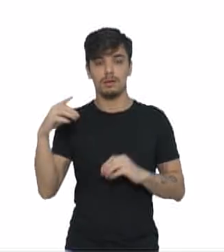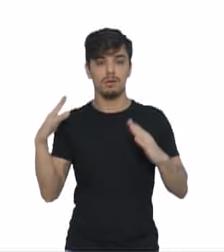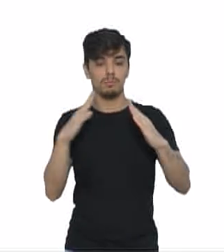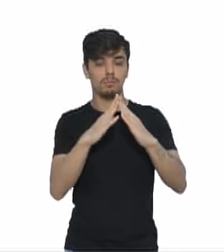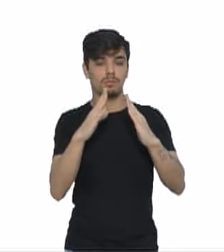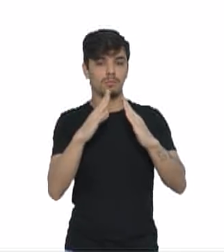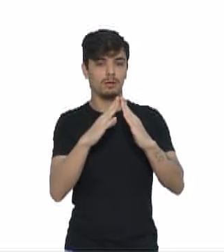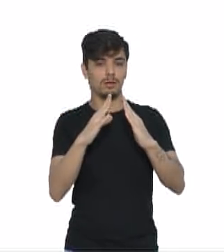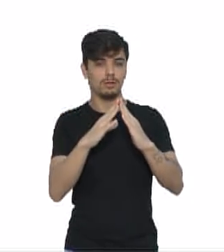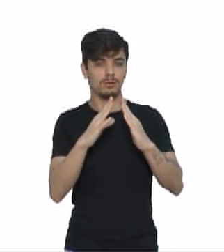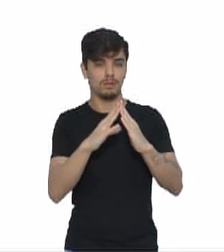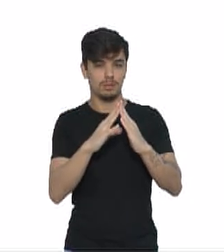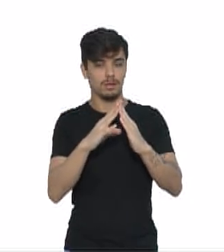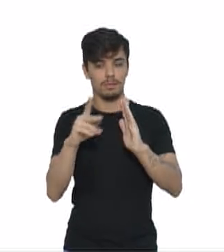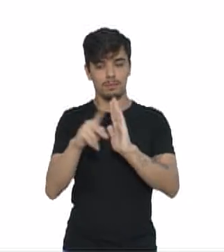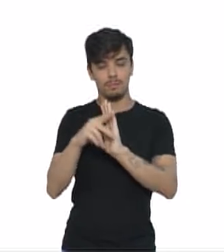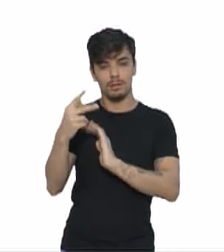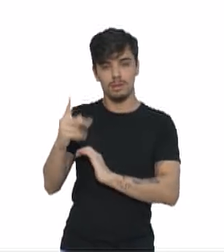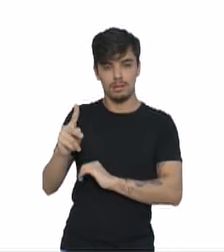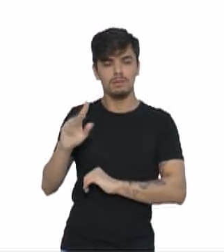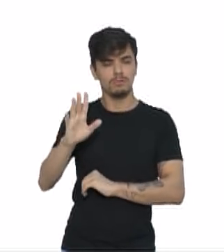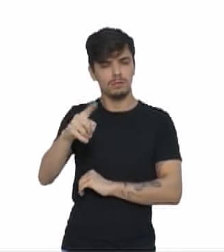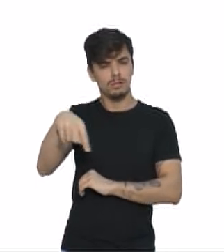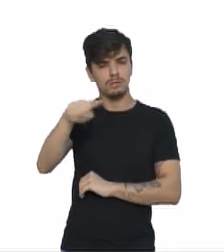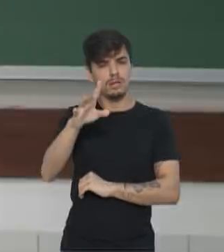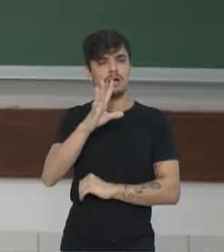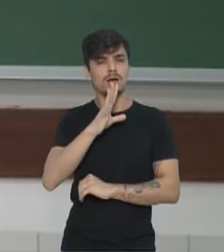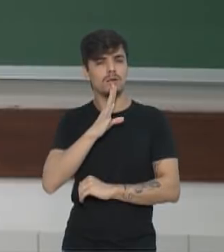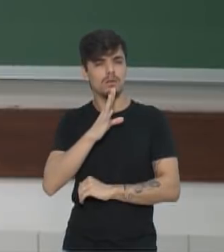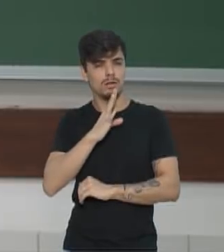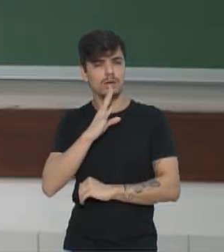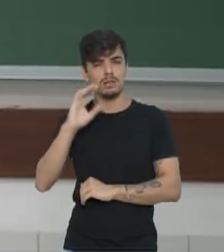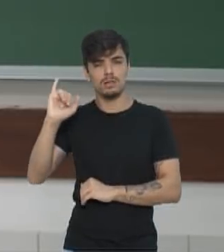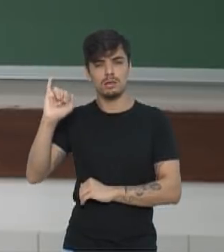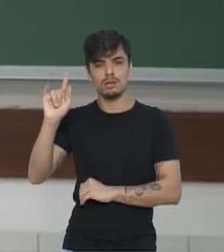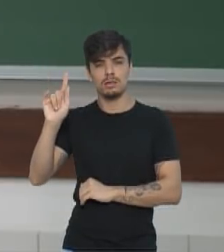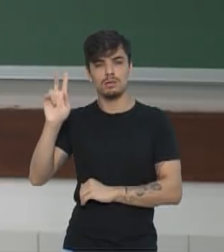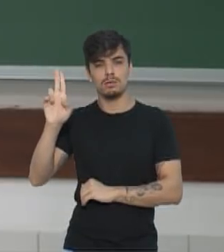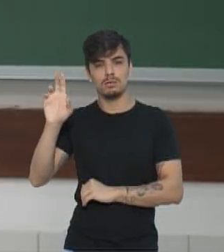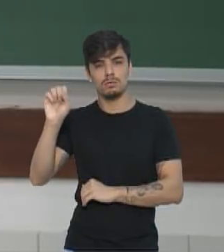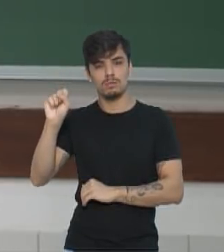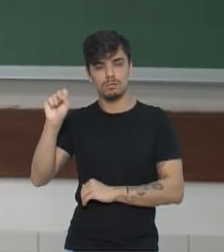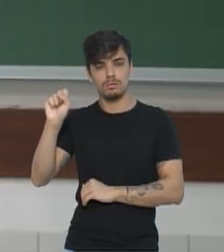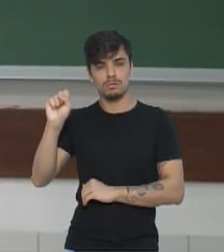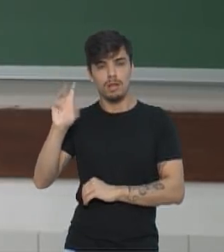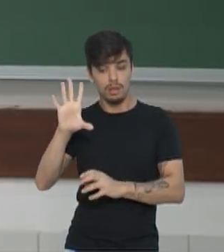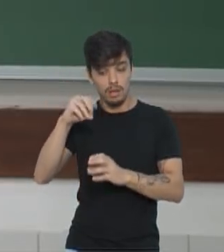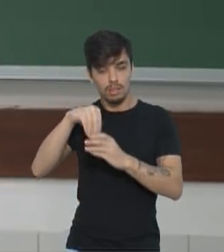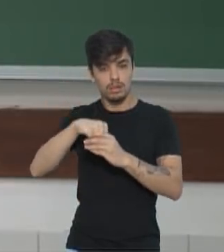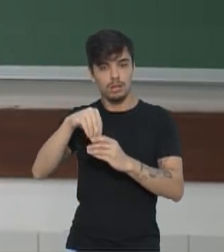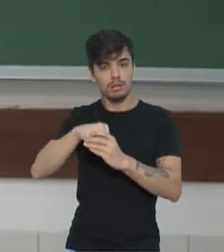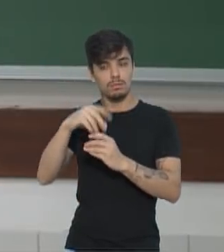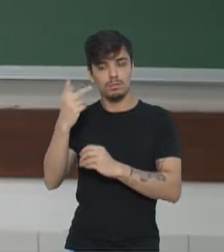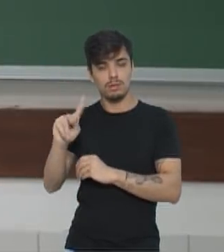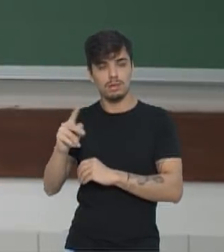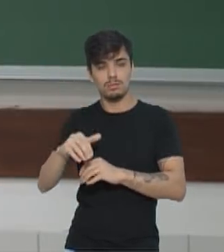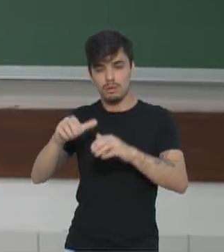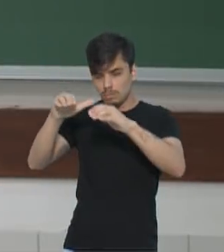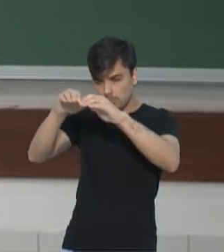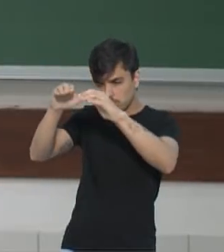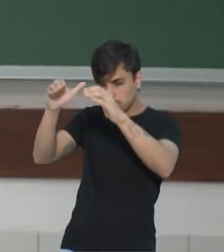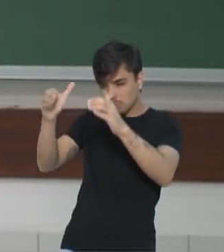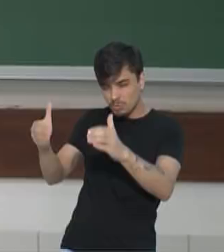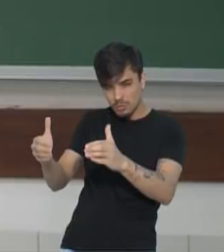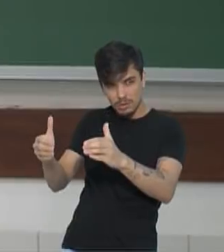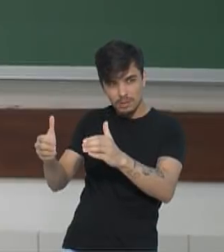de inuites, e você já deve ter ouvido falar dos iglus. Aqui está no interior deles, grandes blocos de gelos que eles